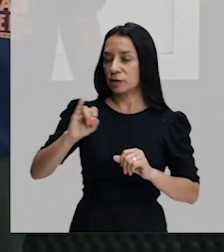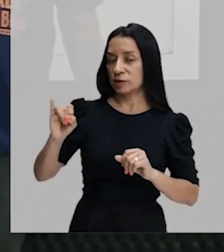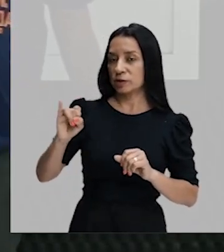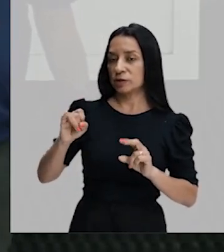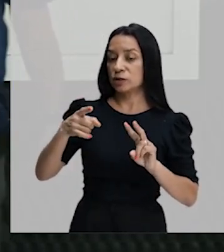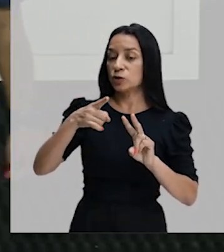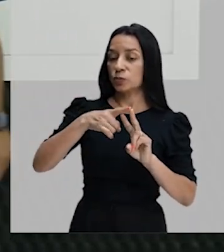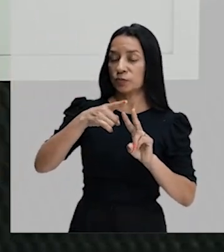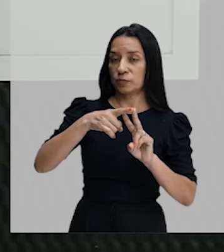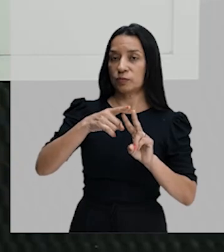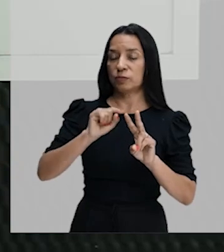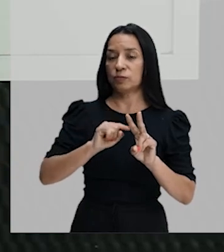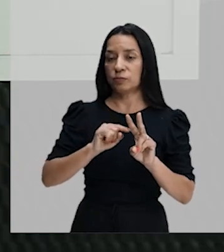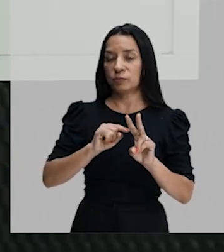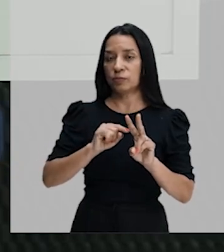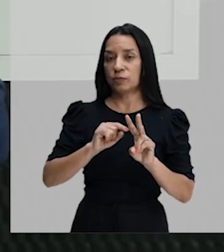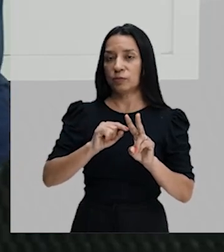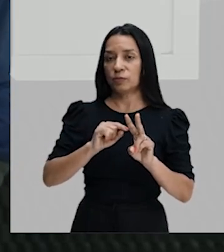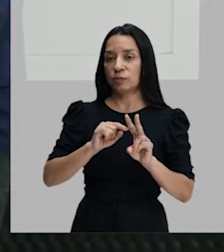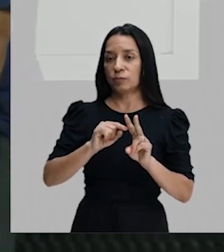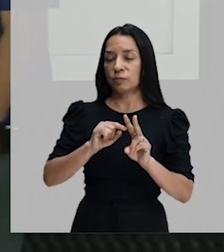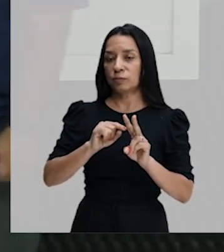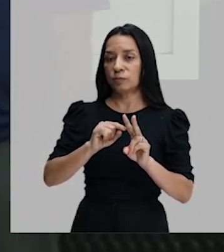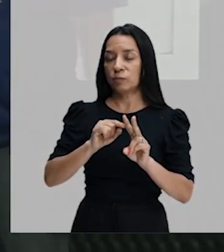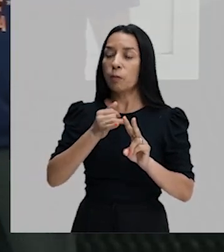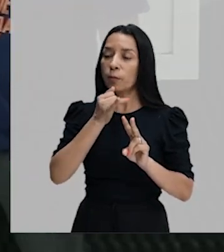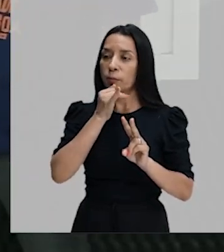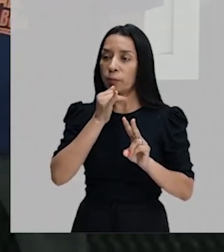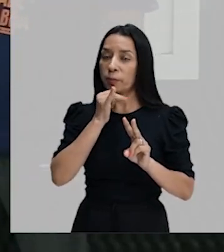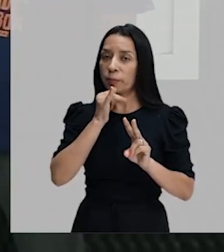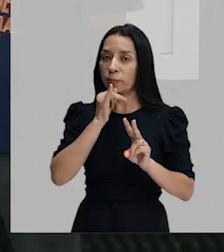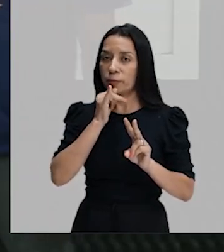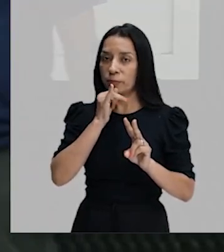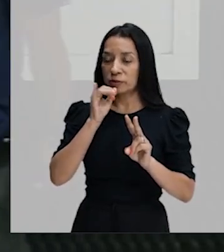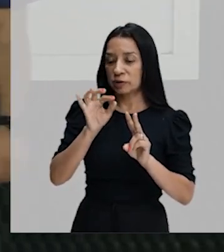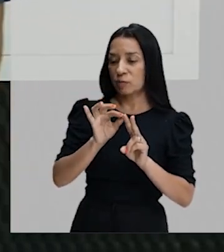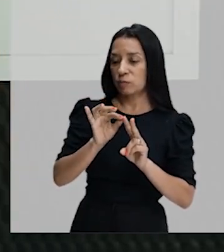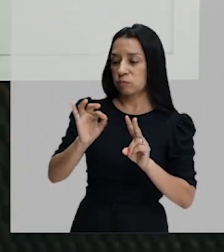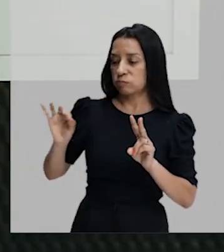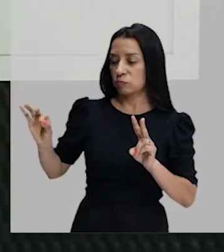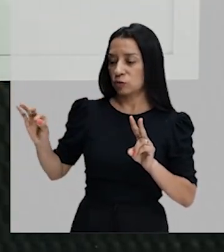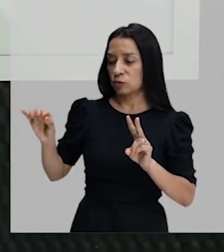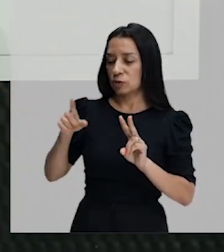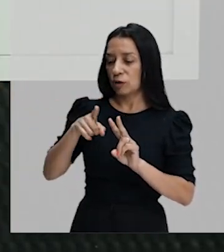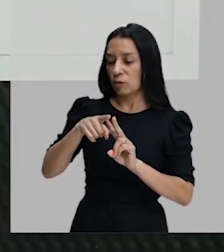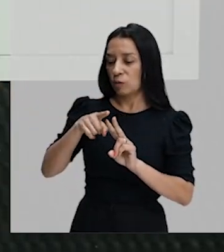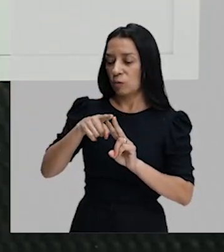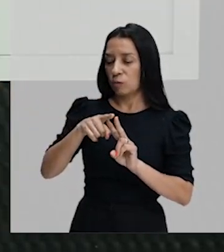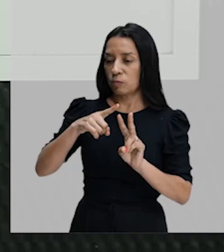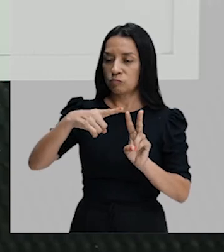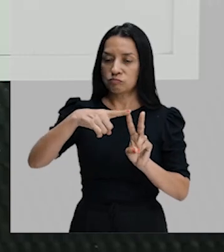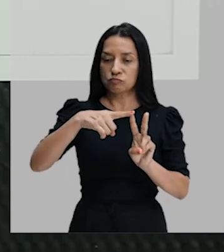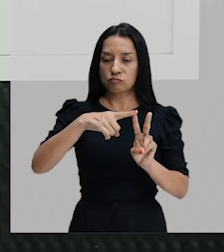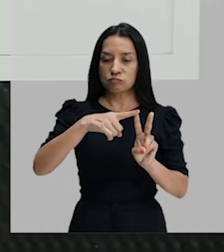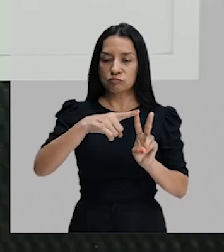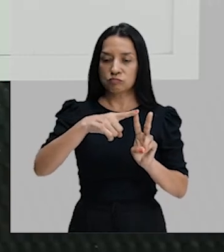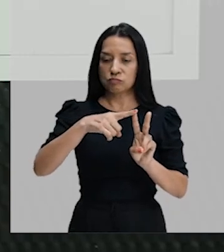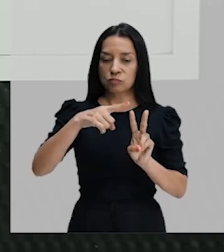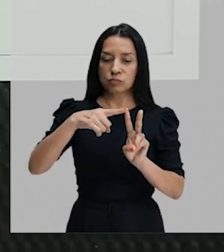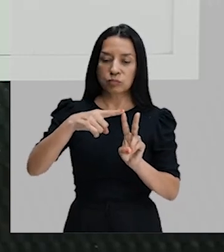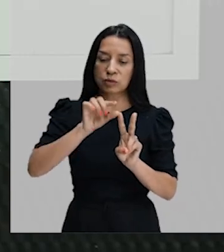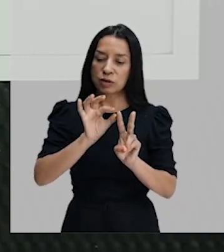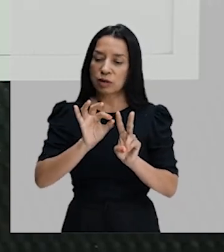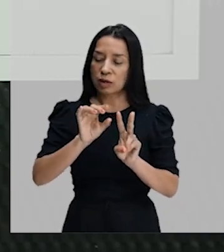vetor ele estiver na horizontal, por exemplo, ele vai apontar ou para a direita ou para a